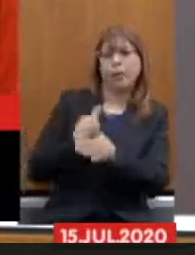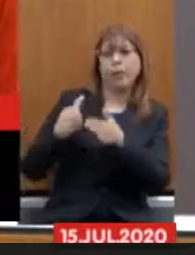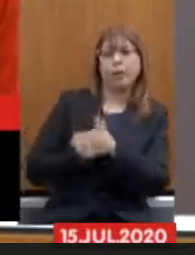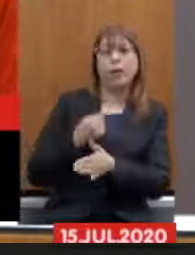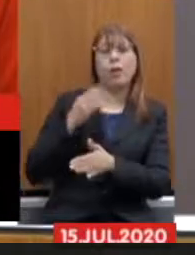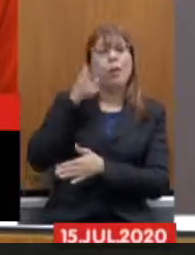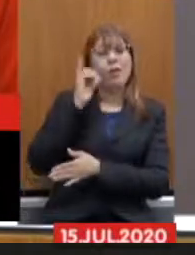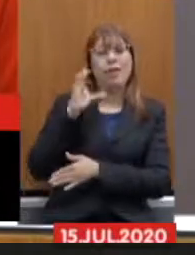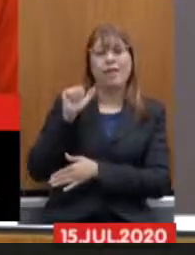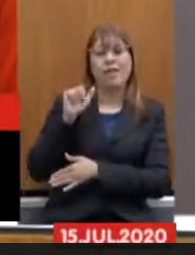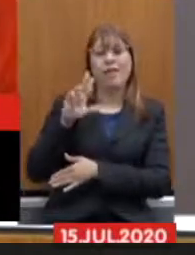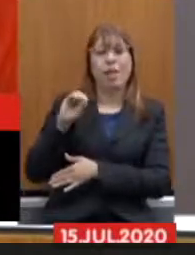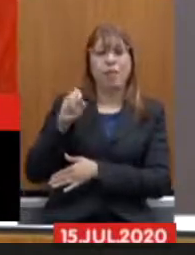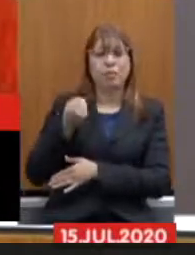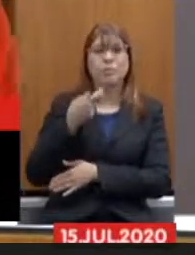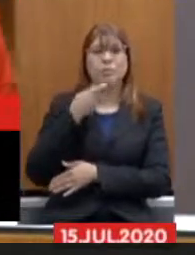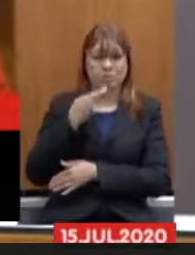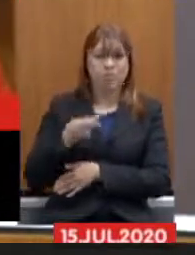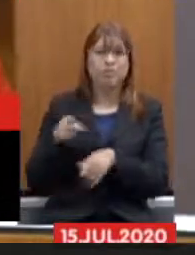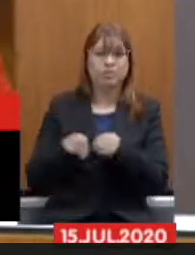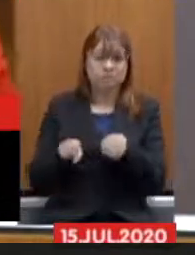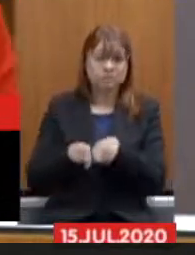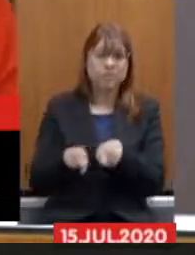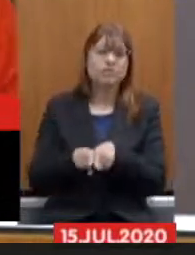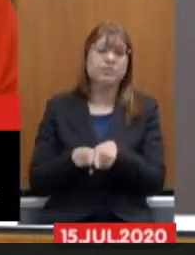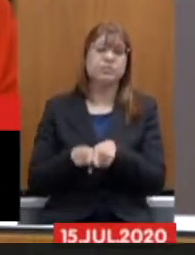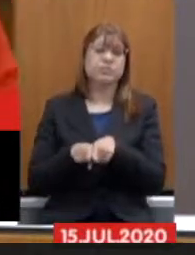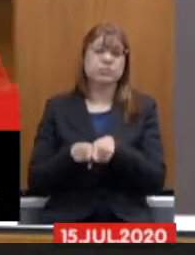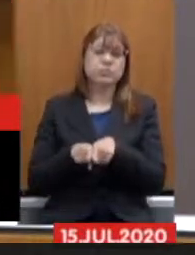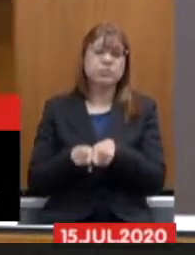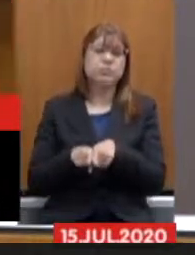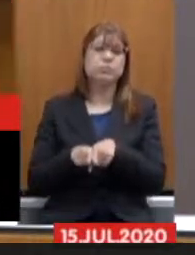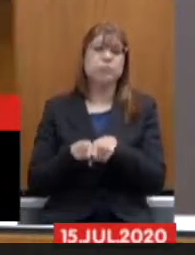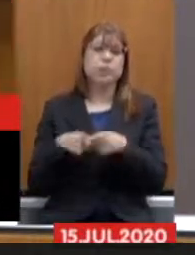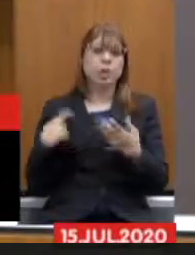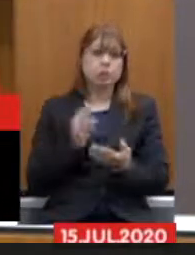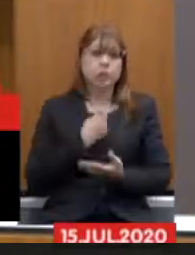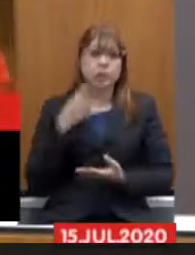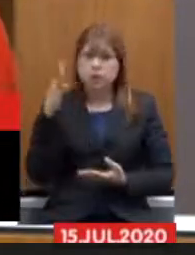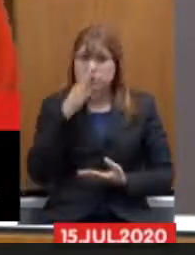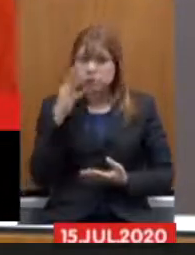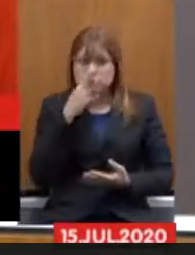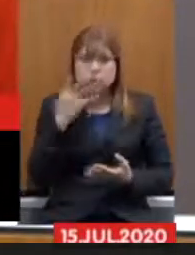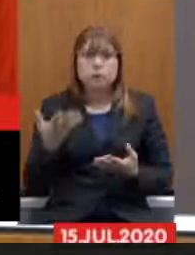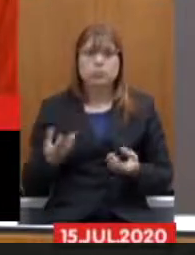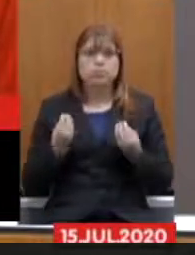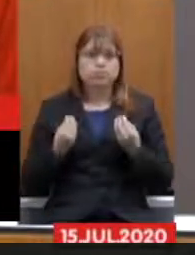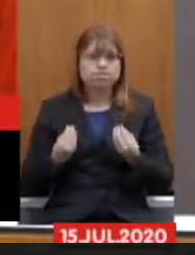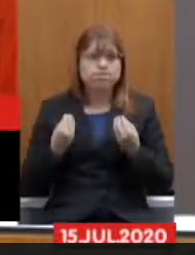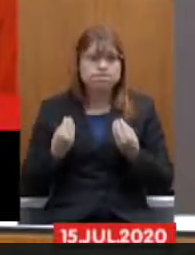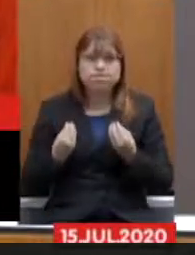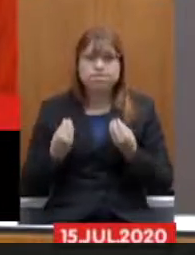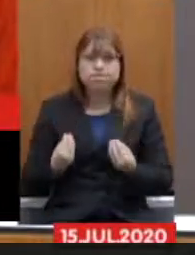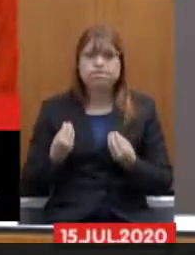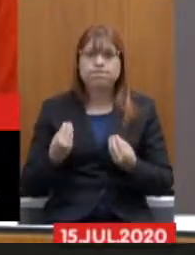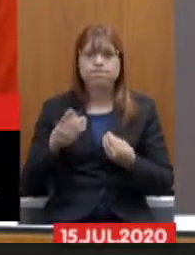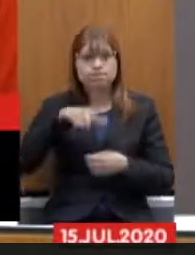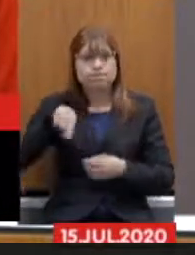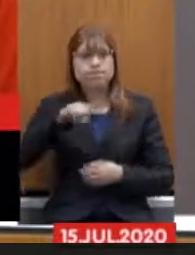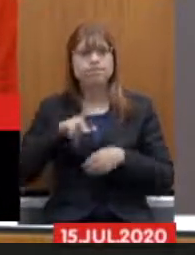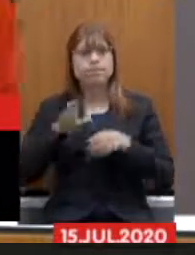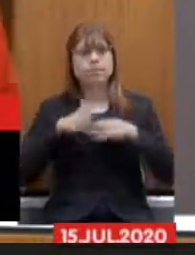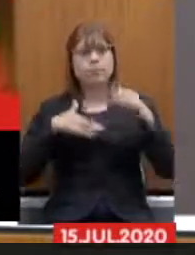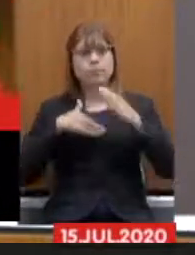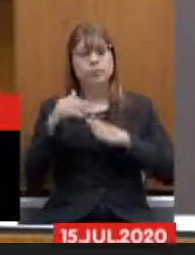o carlos ontem das tang trouxe um relato que foi um tapa na cara de todos nós de como os profissionais da saúde